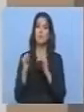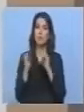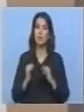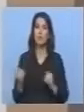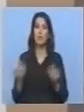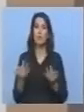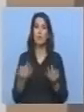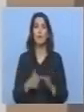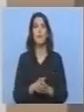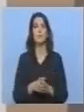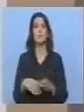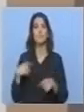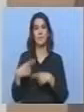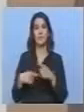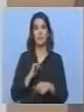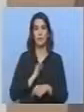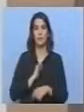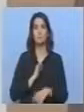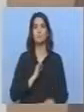portanto, sou de uma geração